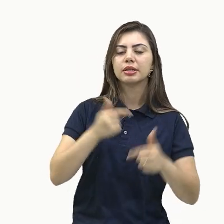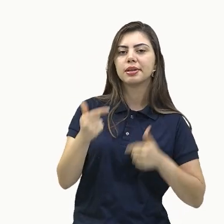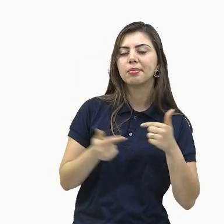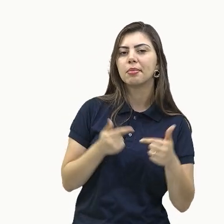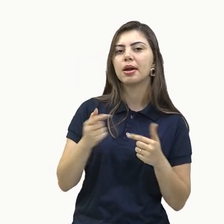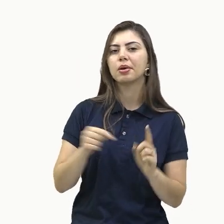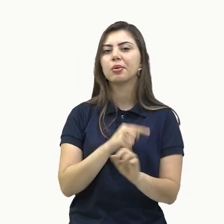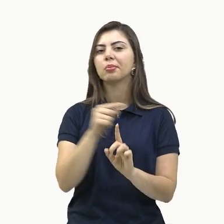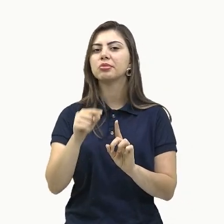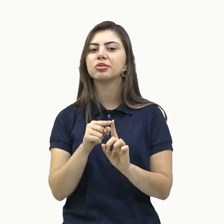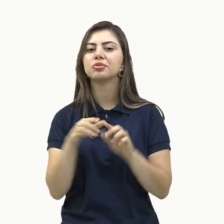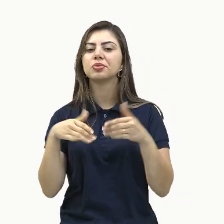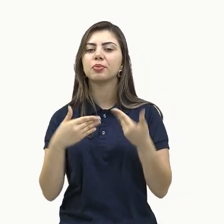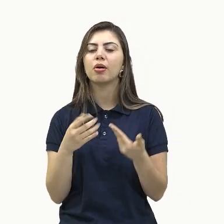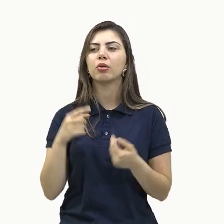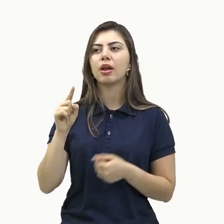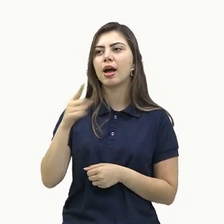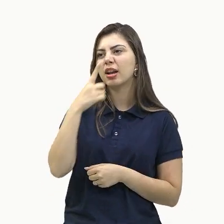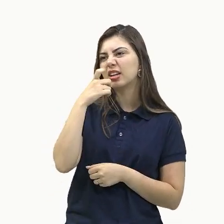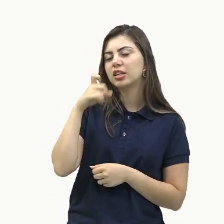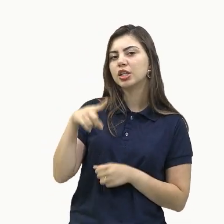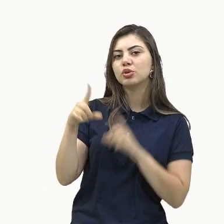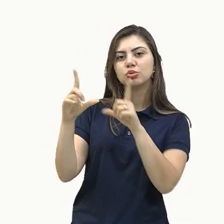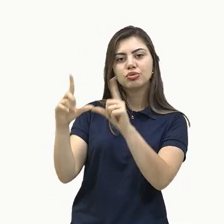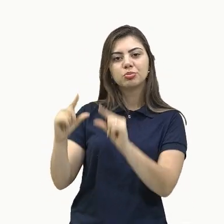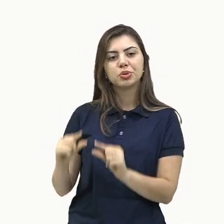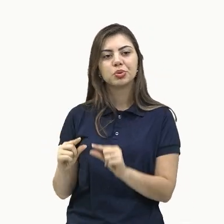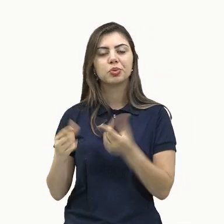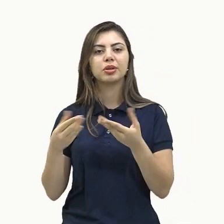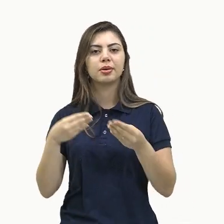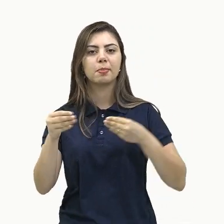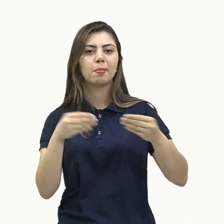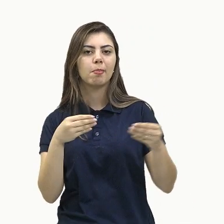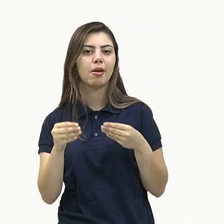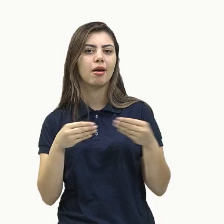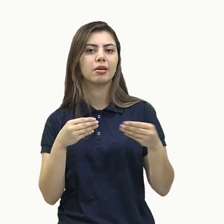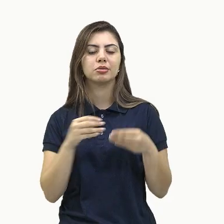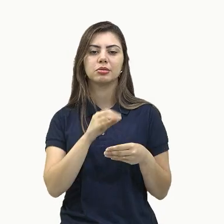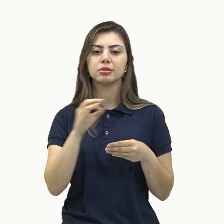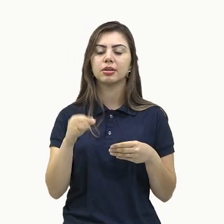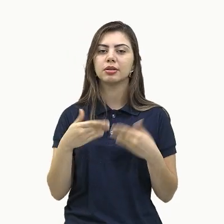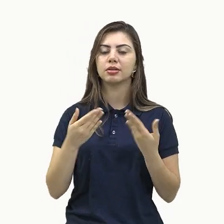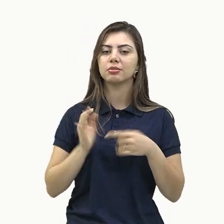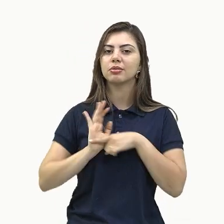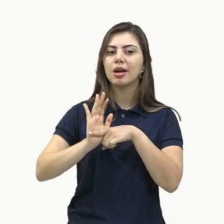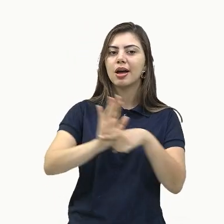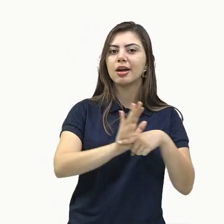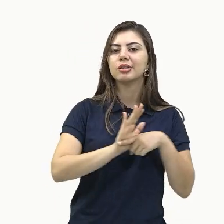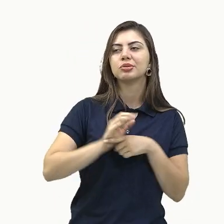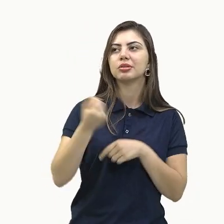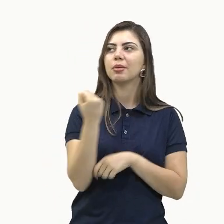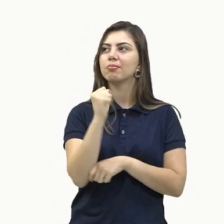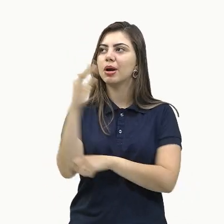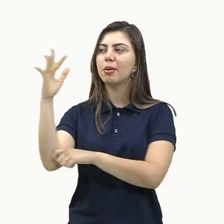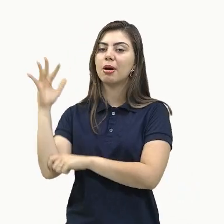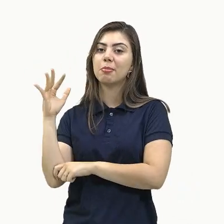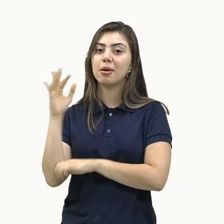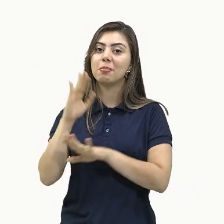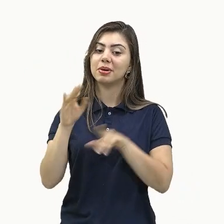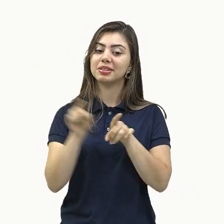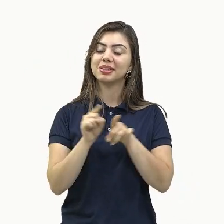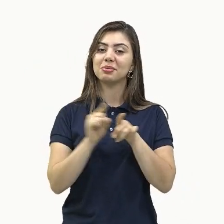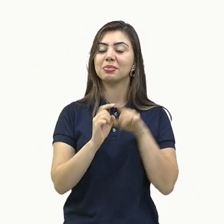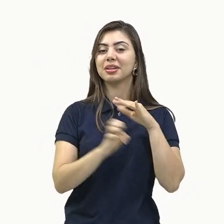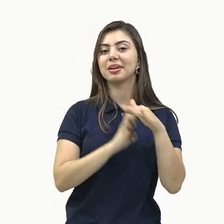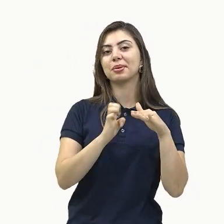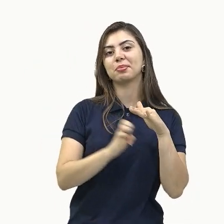lixo, como copos, papéis, plásticos de modo geral, o que gera benefício tanto para o meio ambiente quanto para a